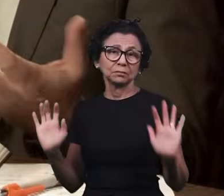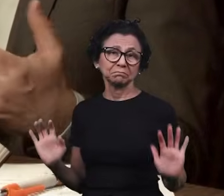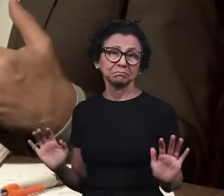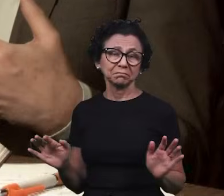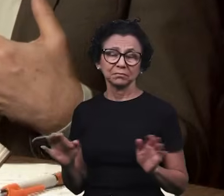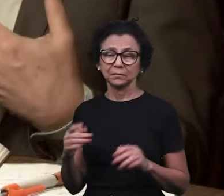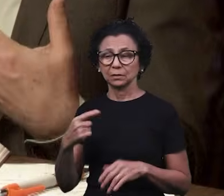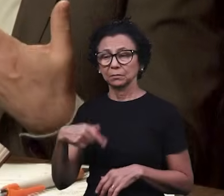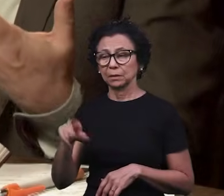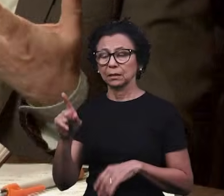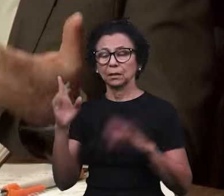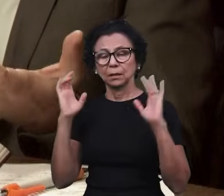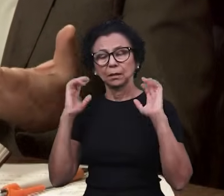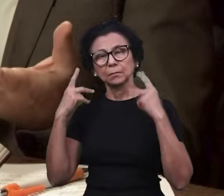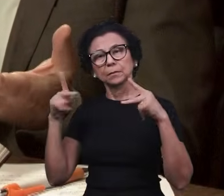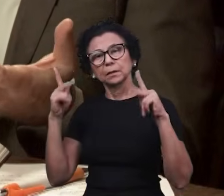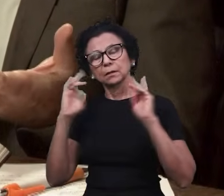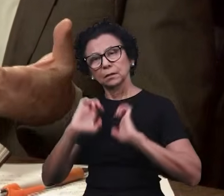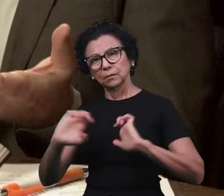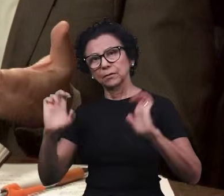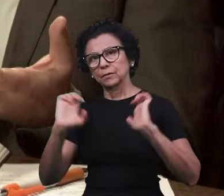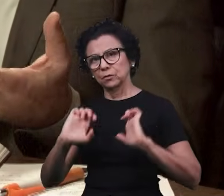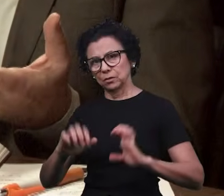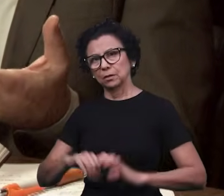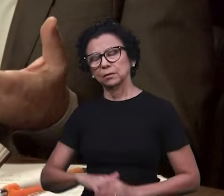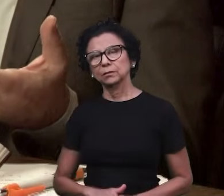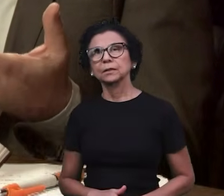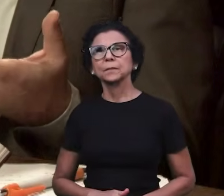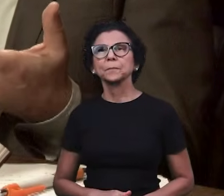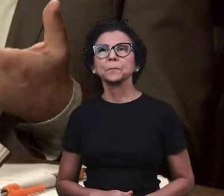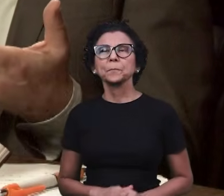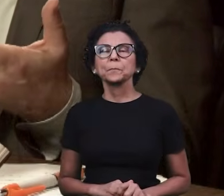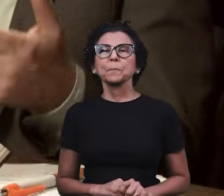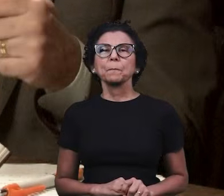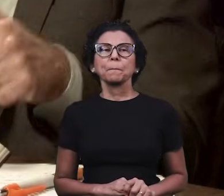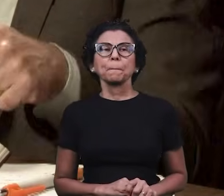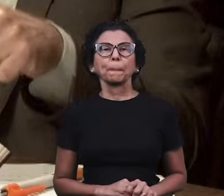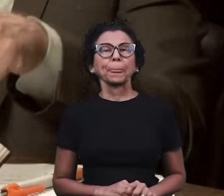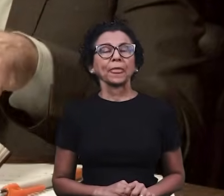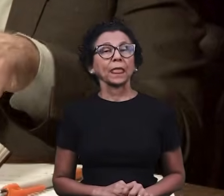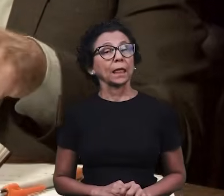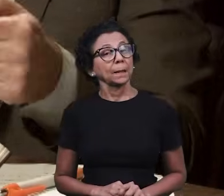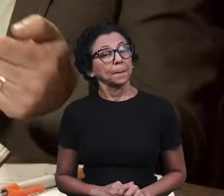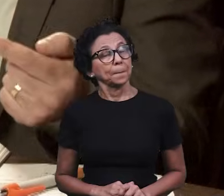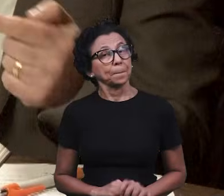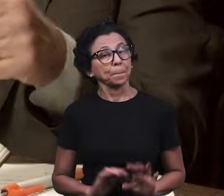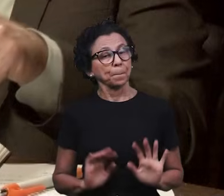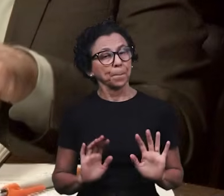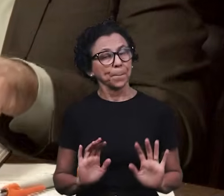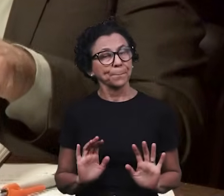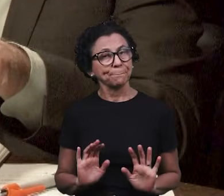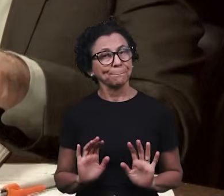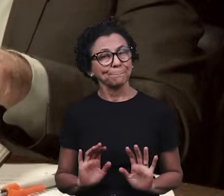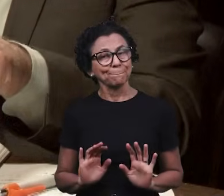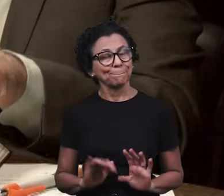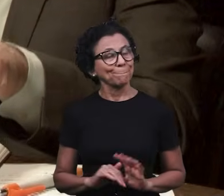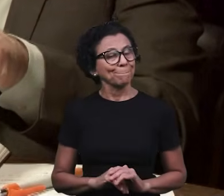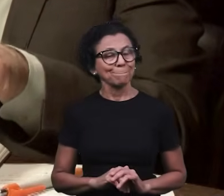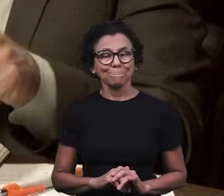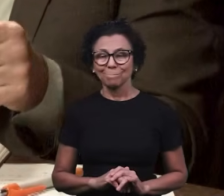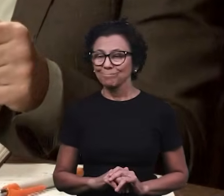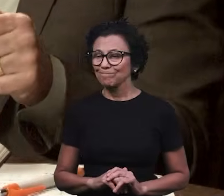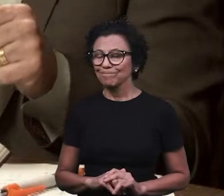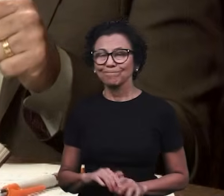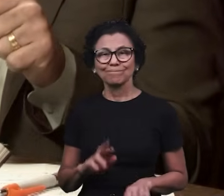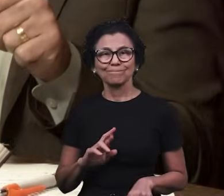fazer o que lá? Eles iriam pregar o Evangelho ali. Mas, apesar de pregar o Evangelho, eles não estariam realizando a obra